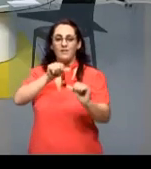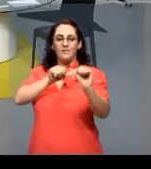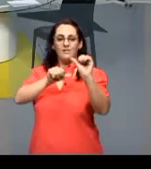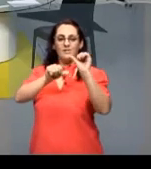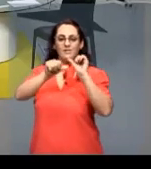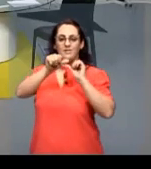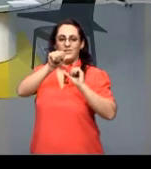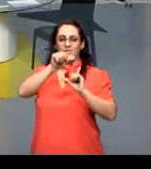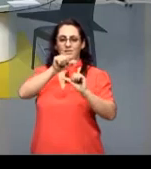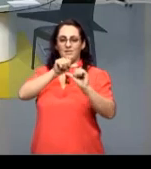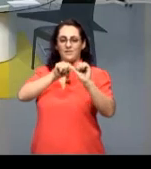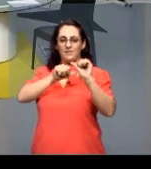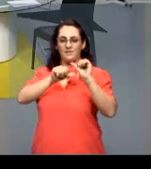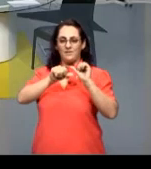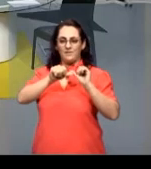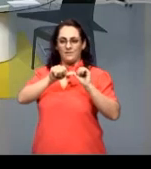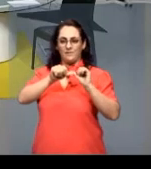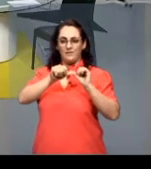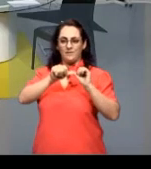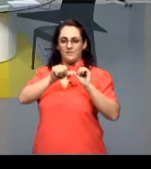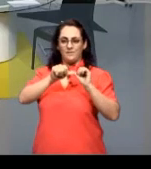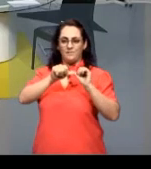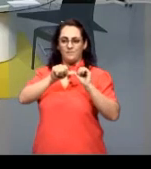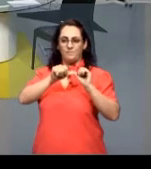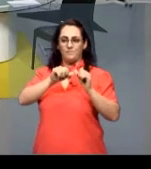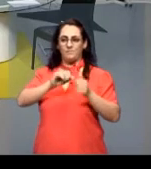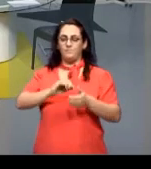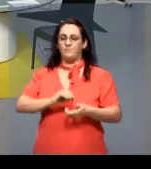aqui.